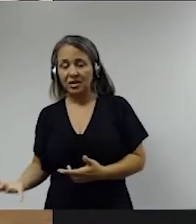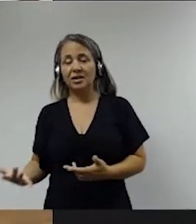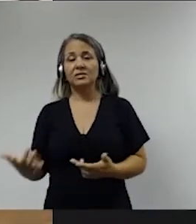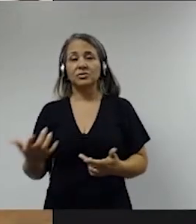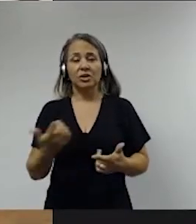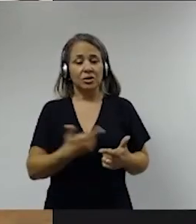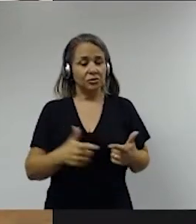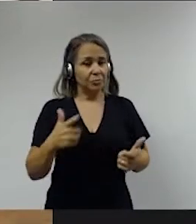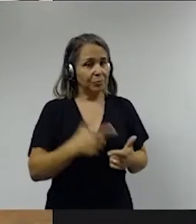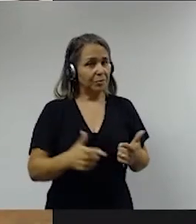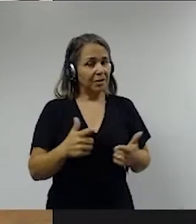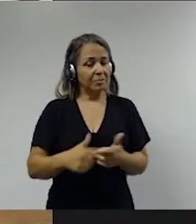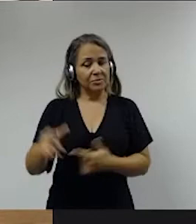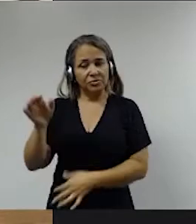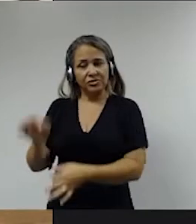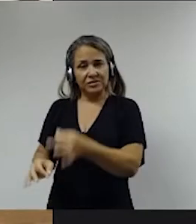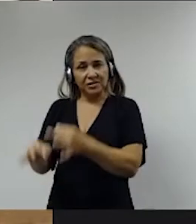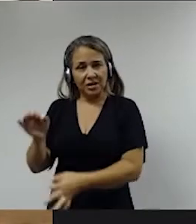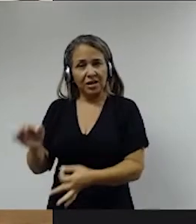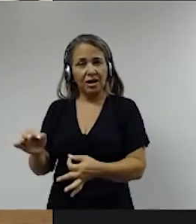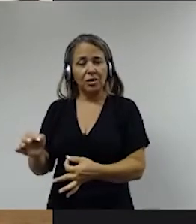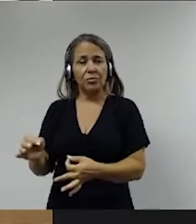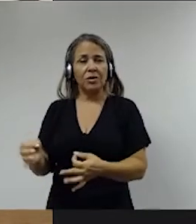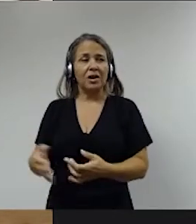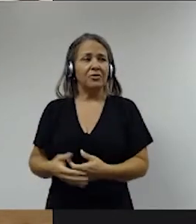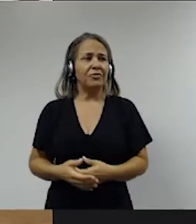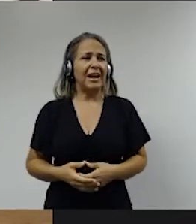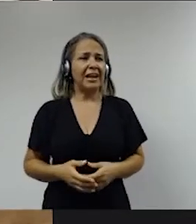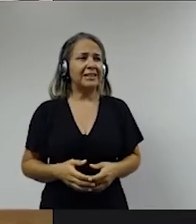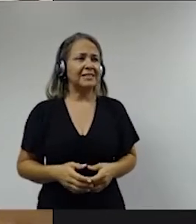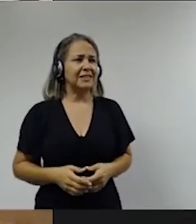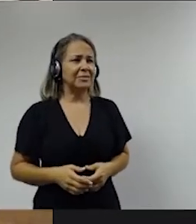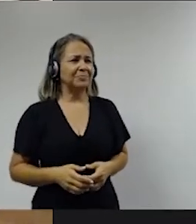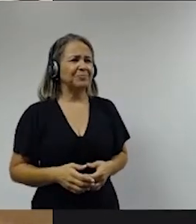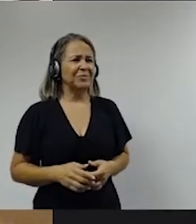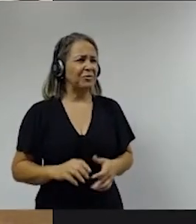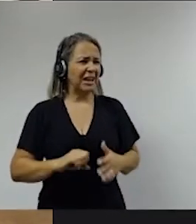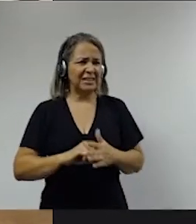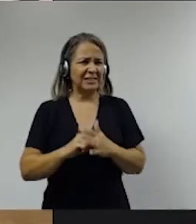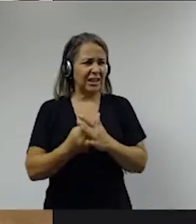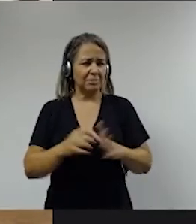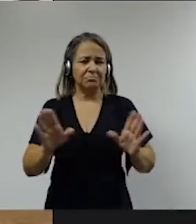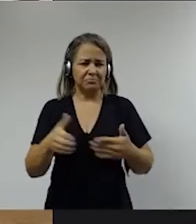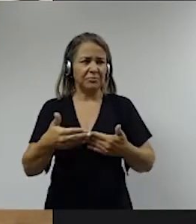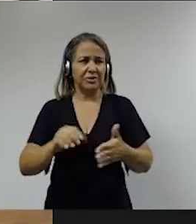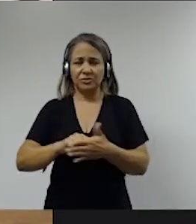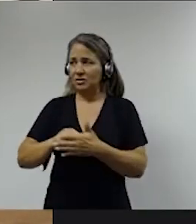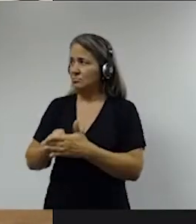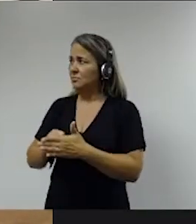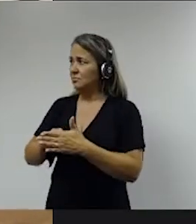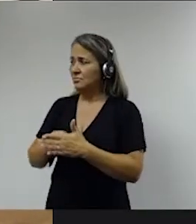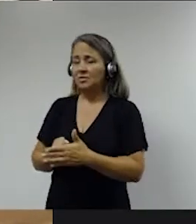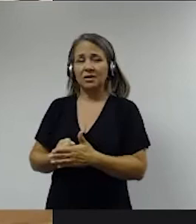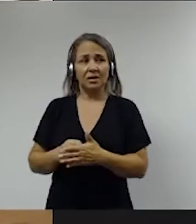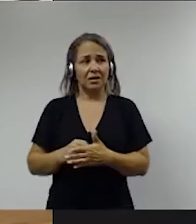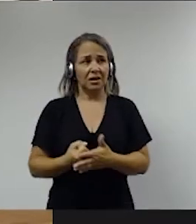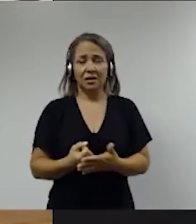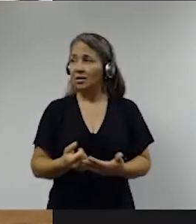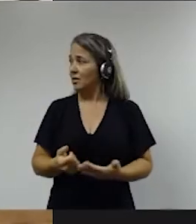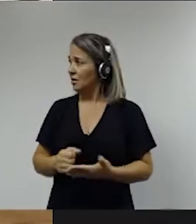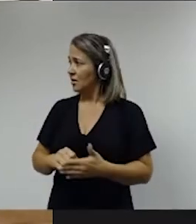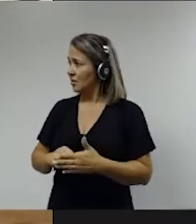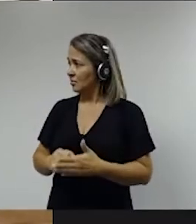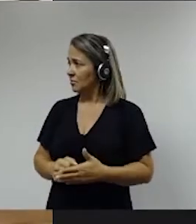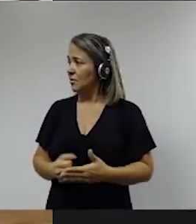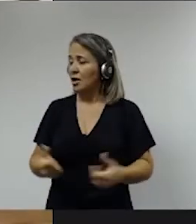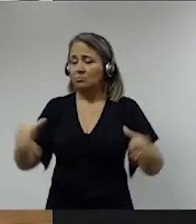aumento do número de pedido de falência, e isso acaba tendo, com base nessa teoria da feira em firme, uma tendência de consolidação do mercado. Você